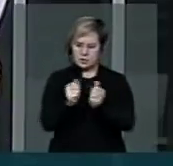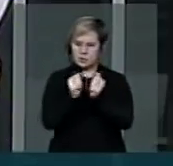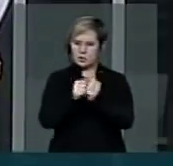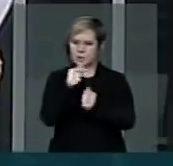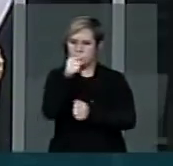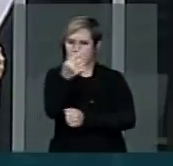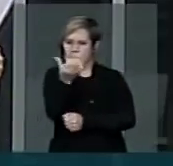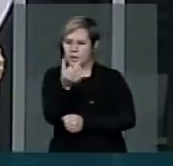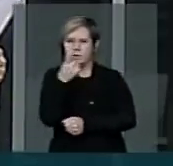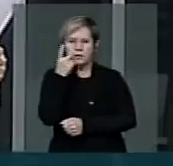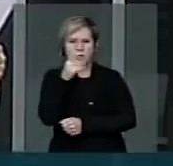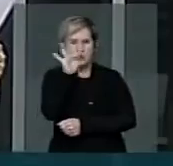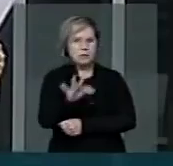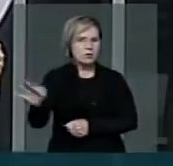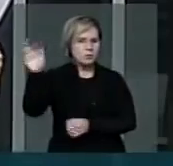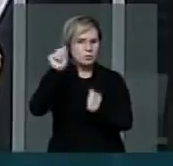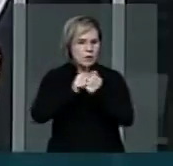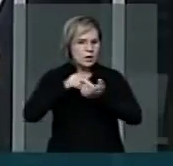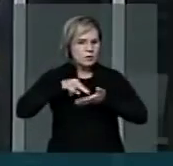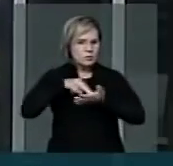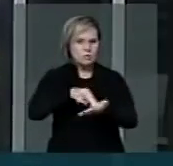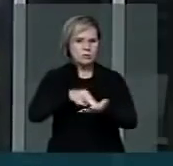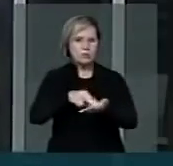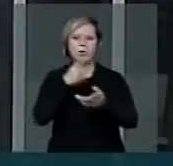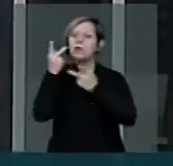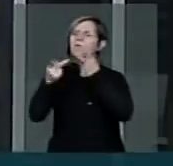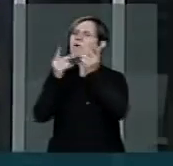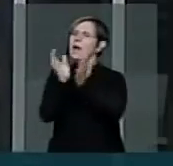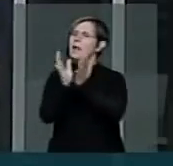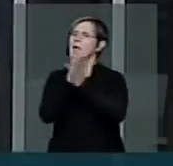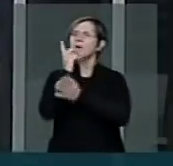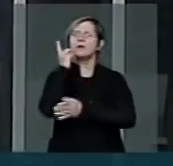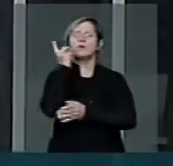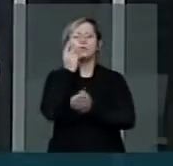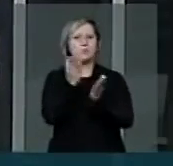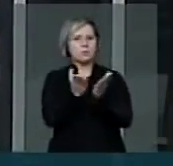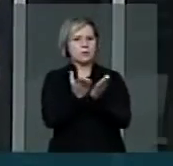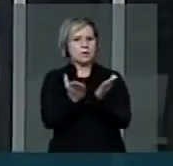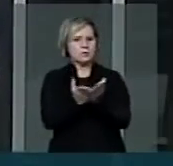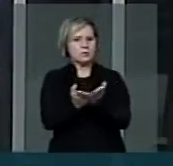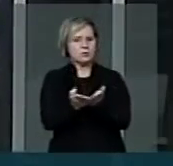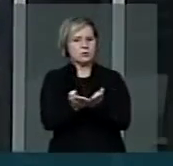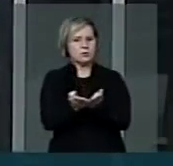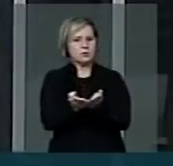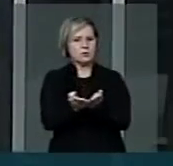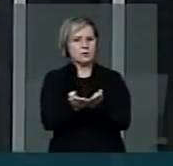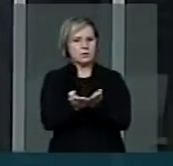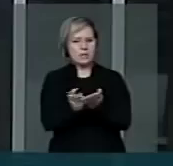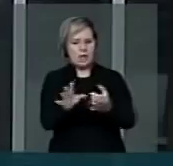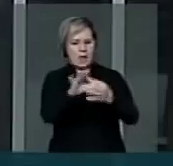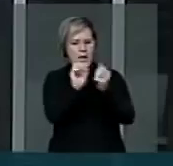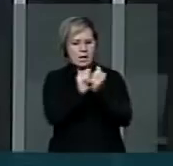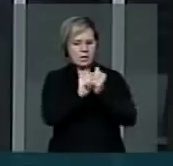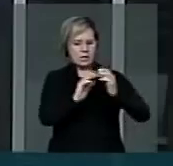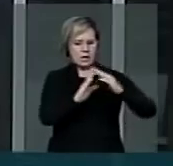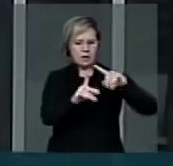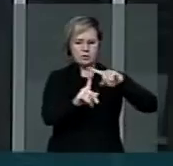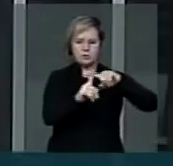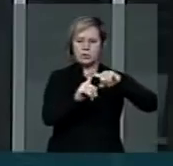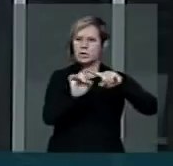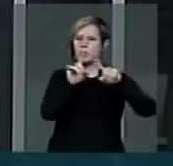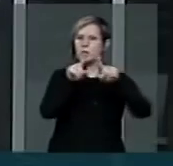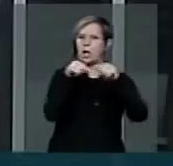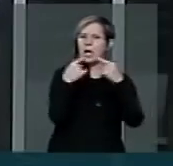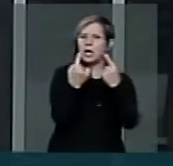76 deputados federais. Afirma que os deputados ligados a igrejas apenas se reúnem